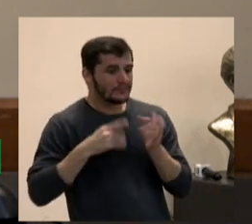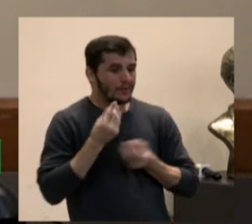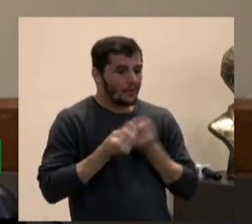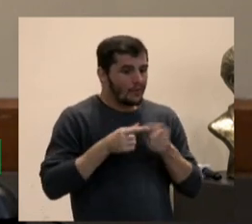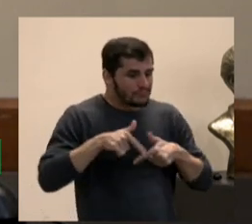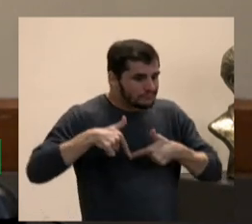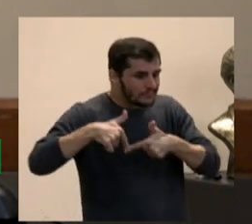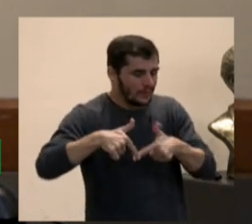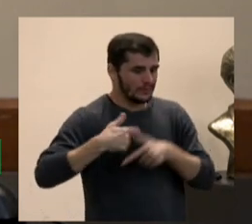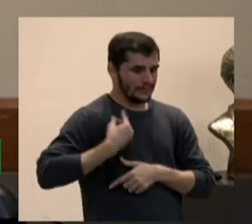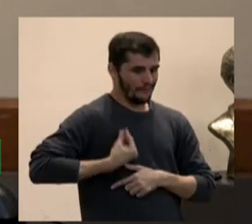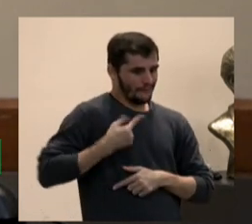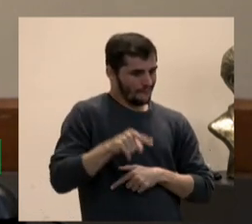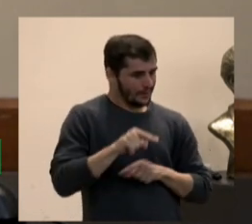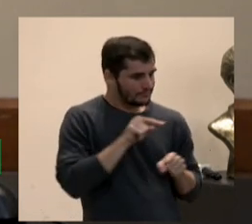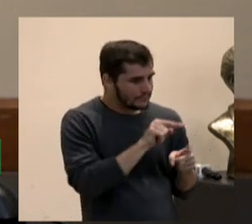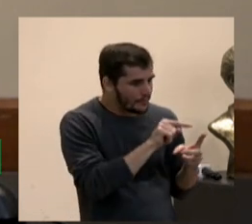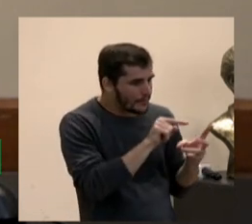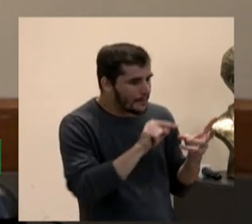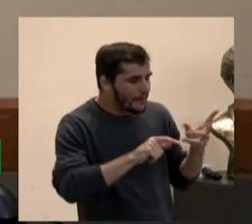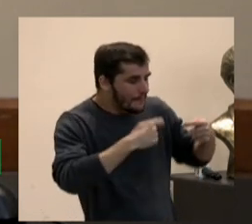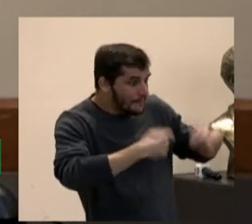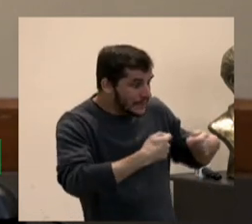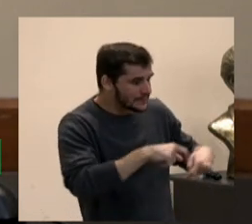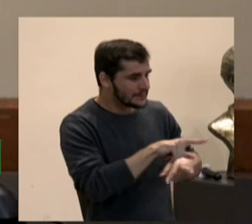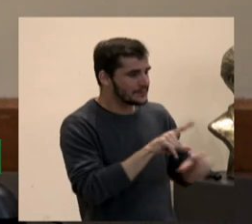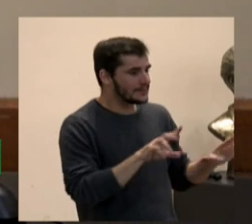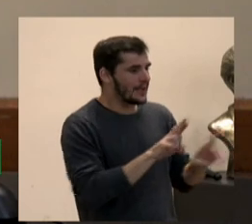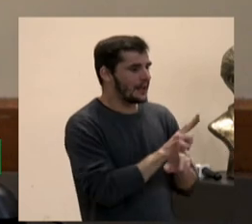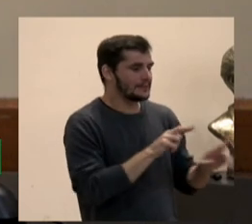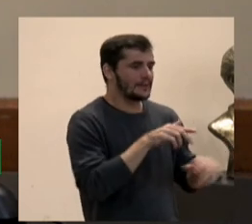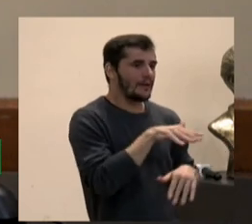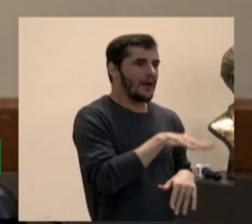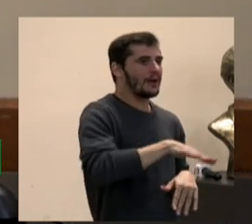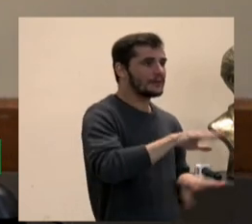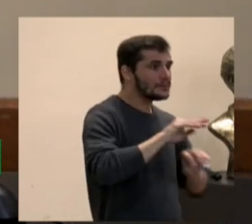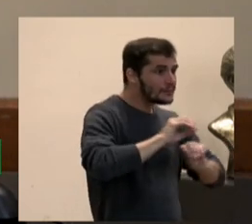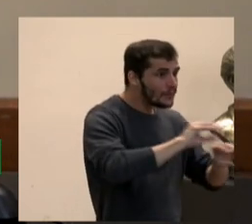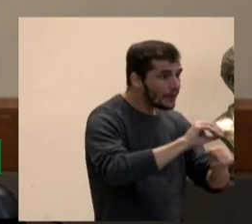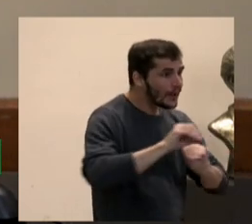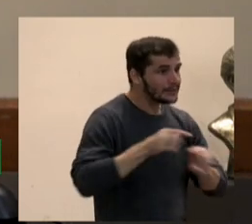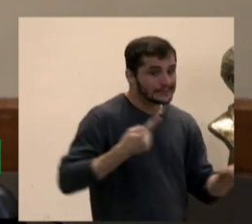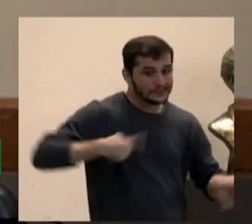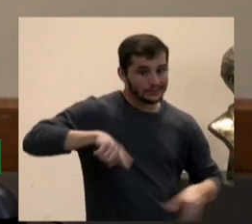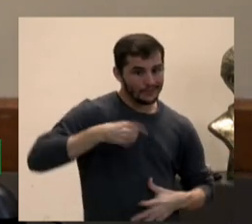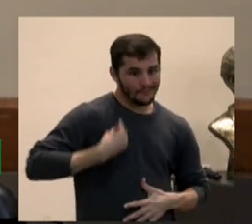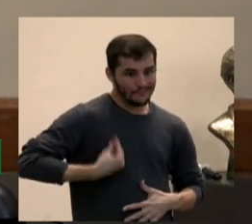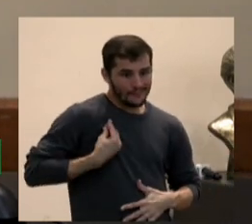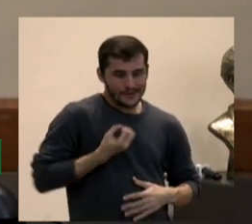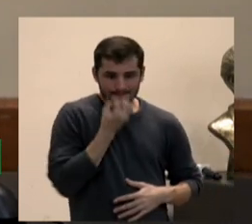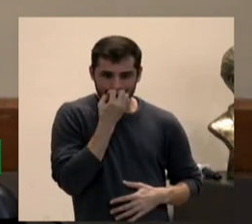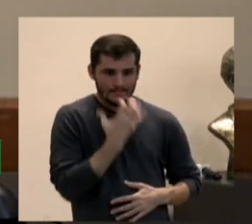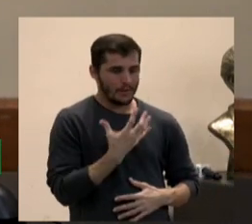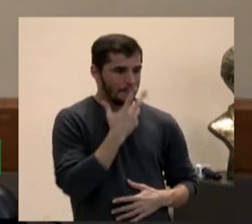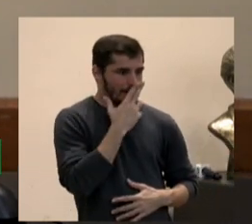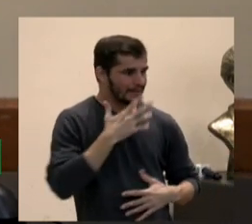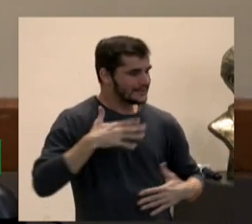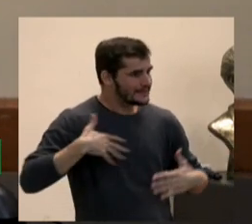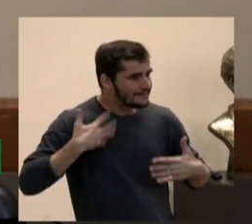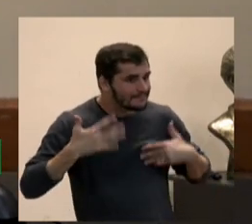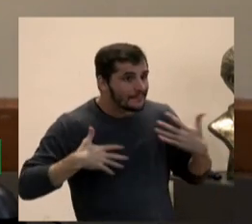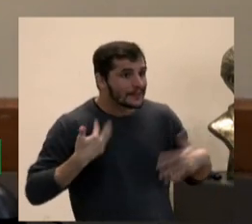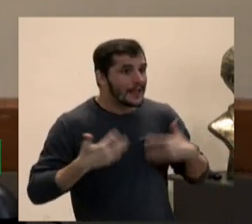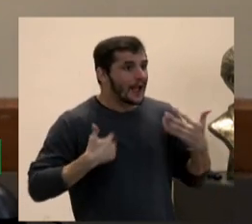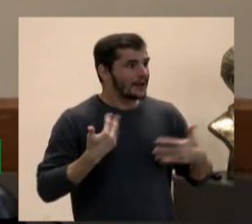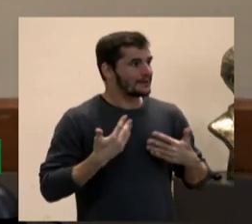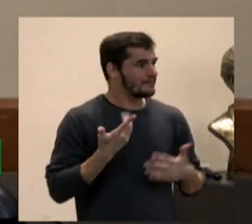pelas causas aí relativas à educação, né? Então, para a gente é muito bom, né, dar um ânimo, né, Giovana,